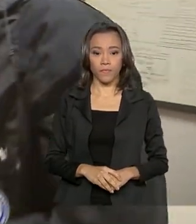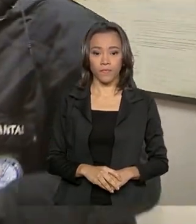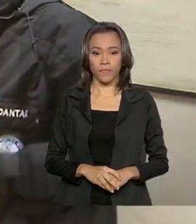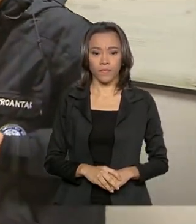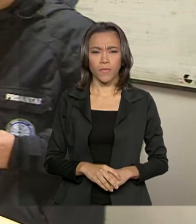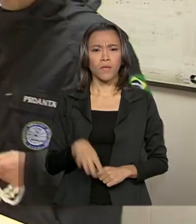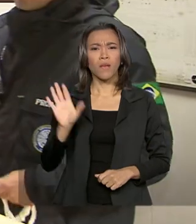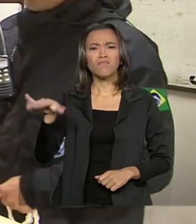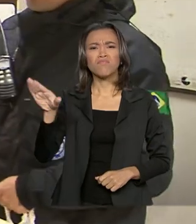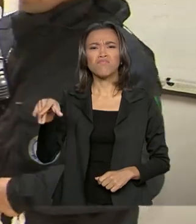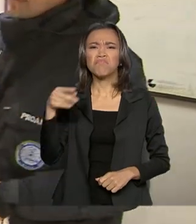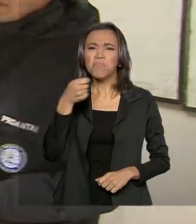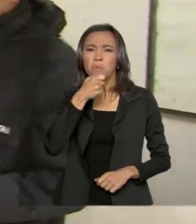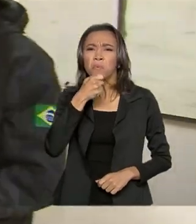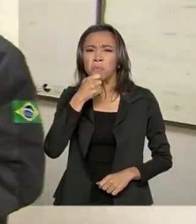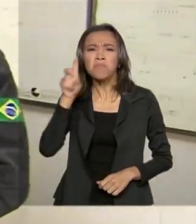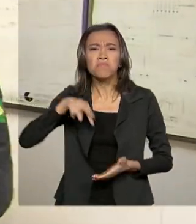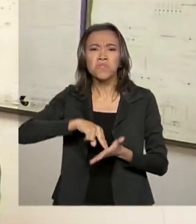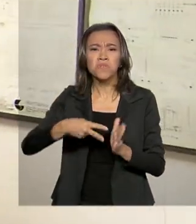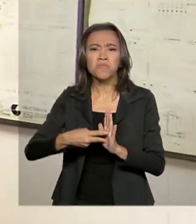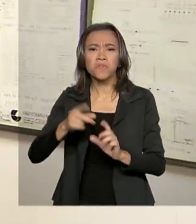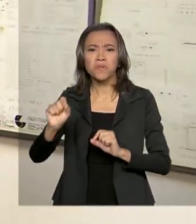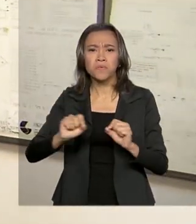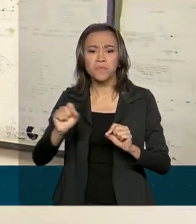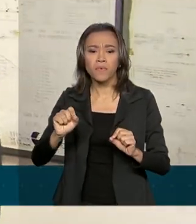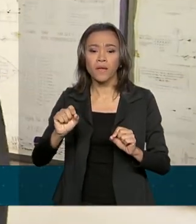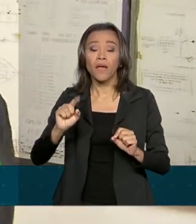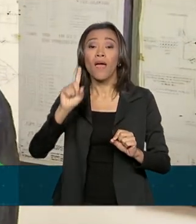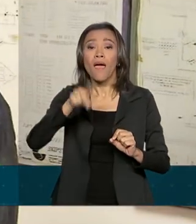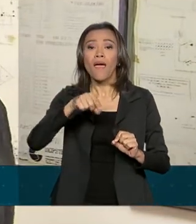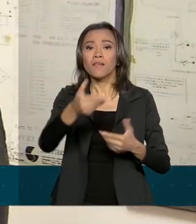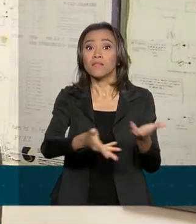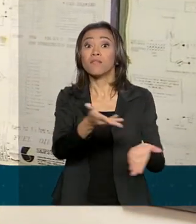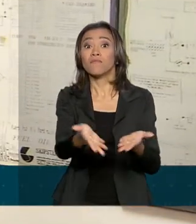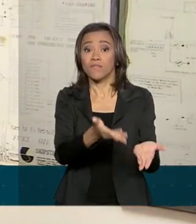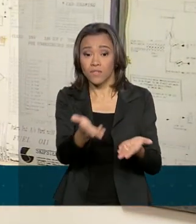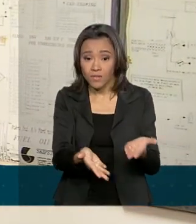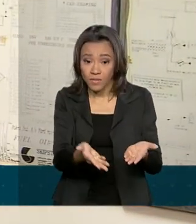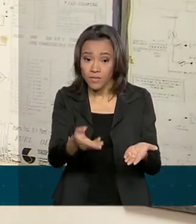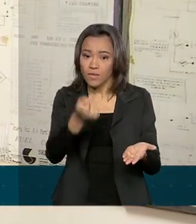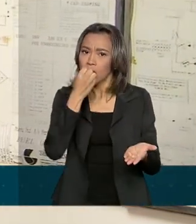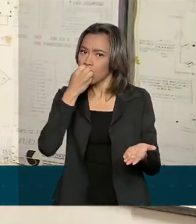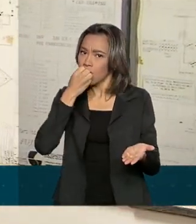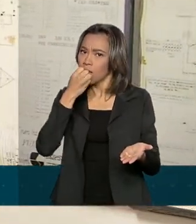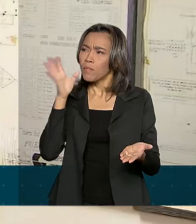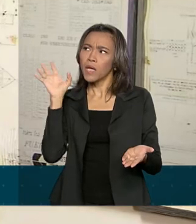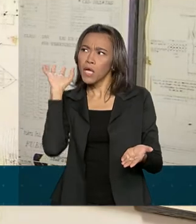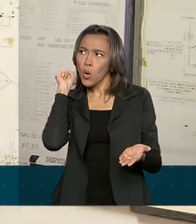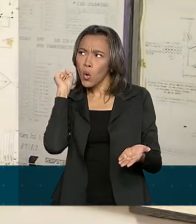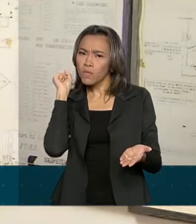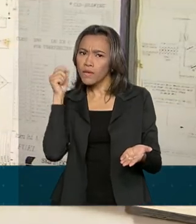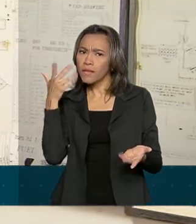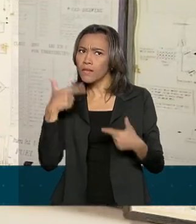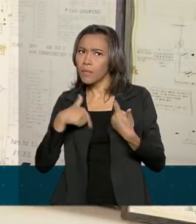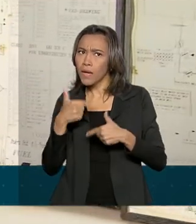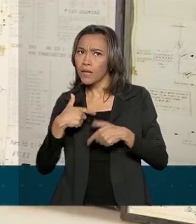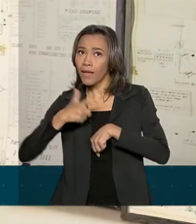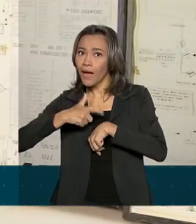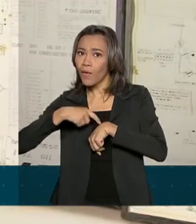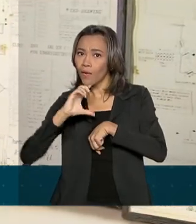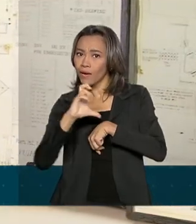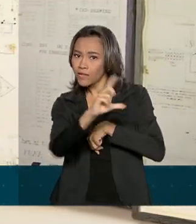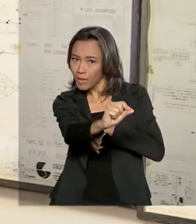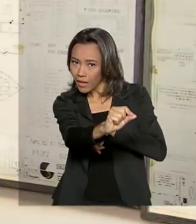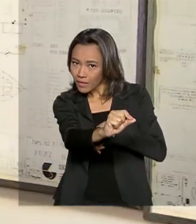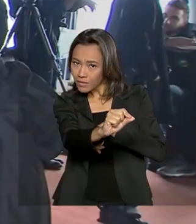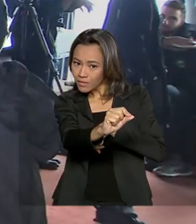O que significou esse toque? Isso é de render serviço. Um toque bom, às vezes, para quem está trabalhando, escuta esse toque, sabe que é hora de ir embora. Hora